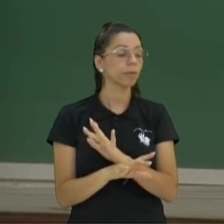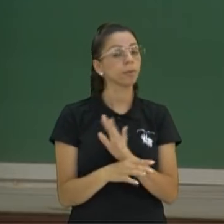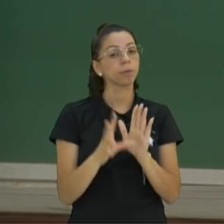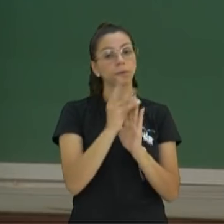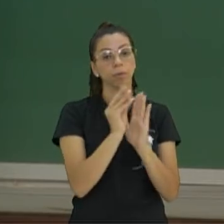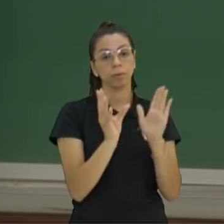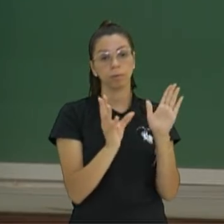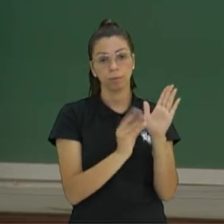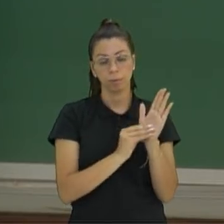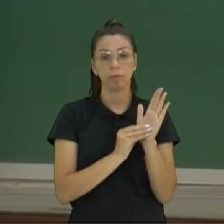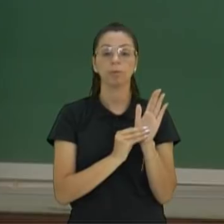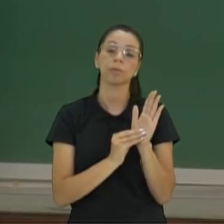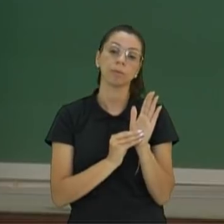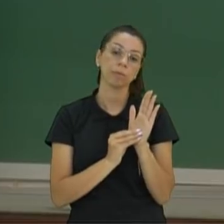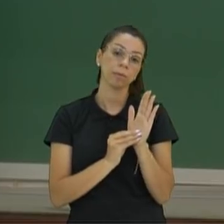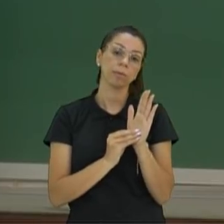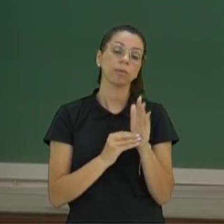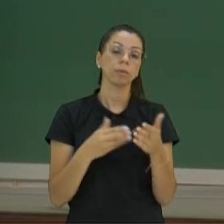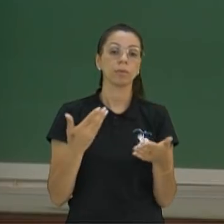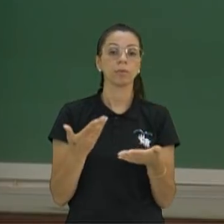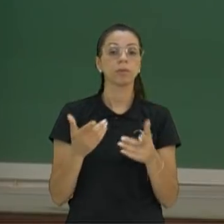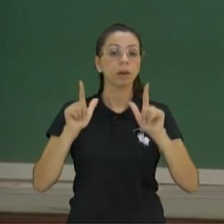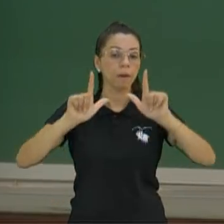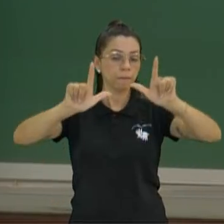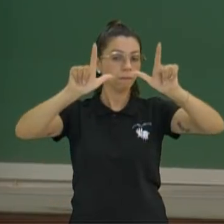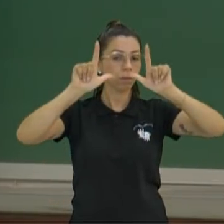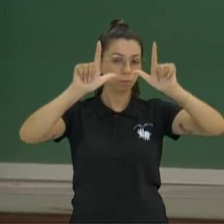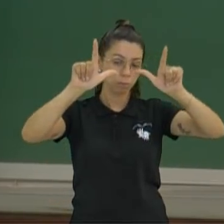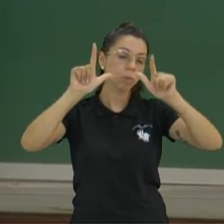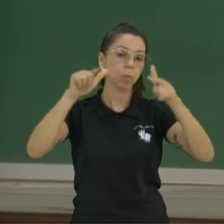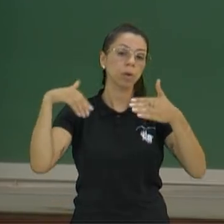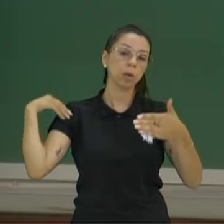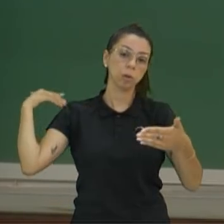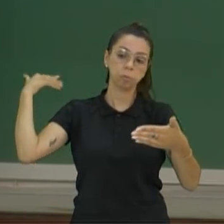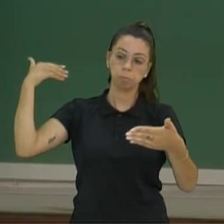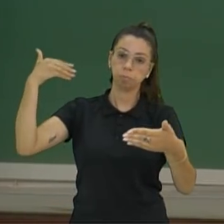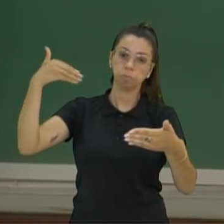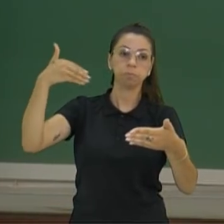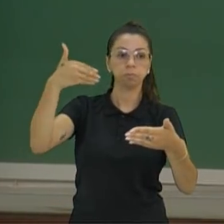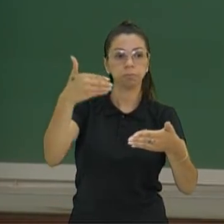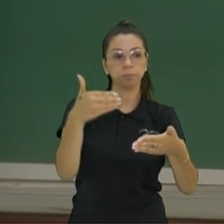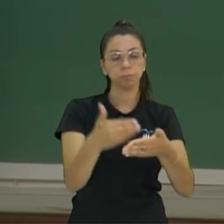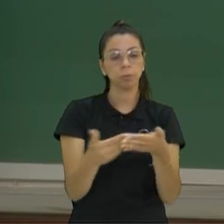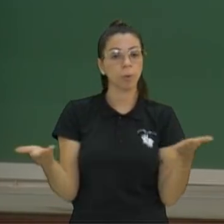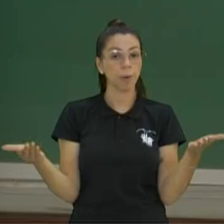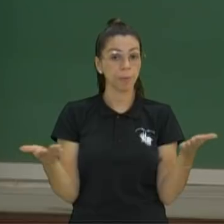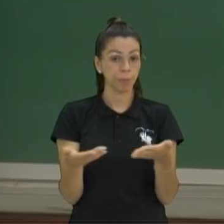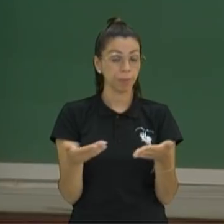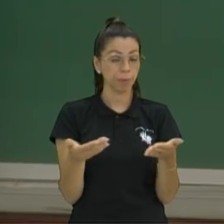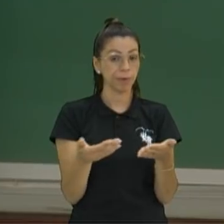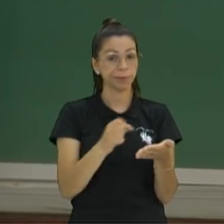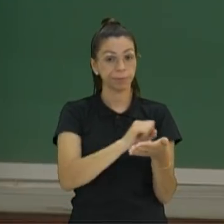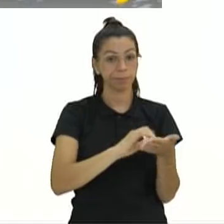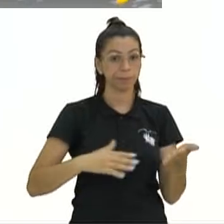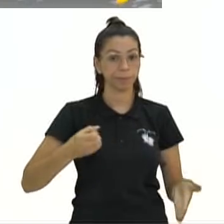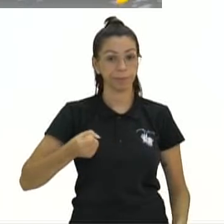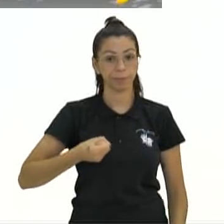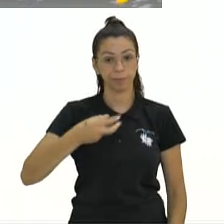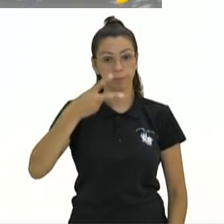conteúdos, todas as modalidades de aventura que nós vimos na nossa aula. Então, agora vamos para mais um